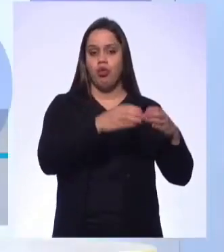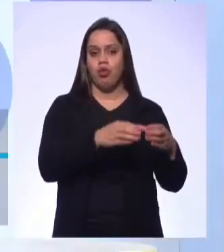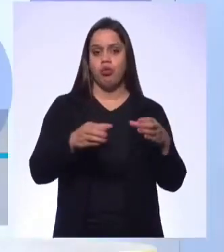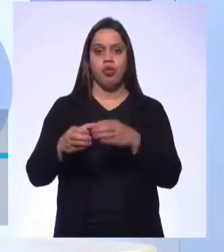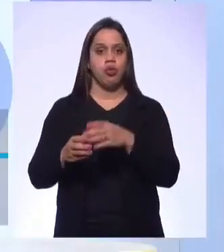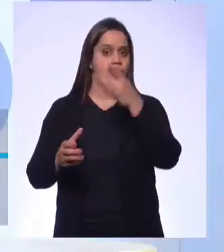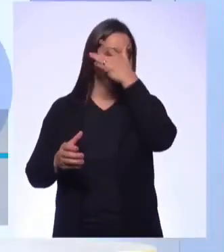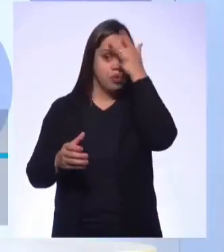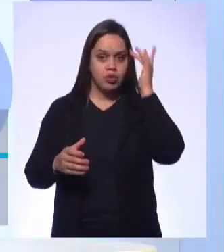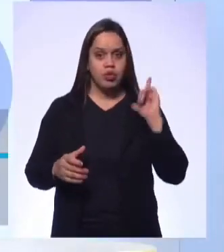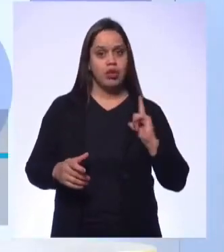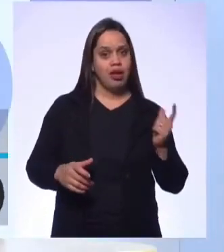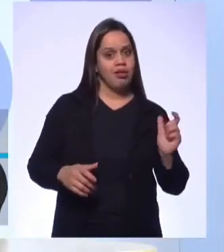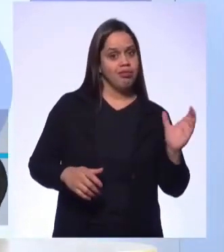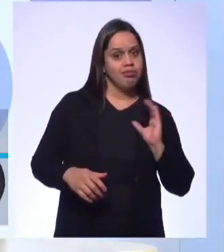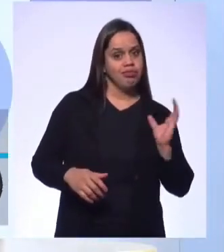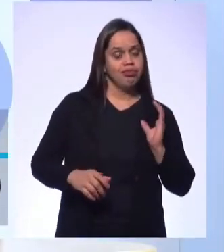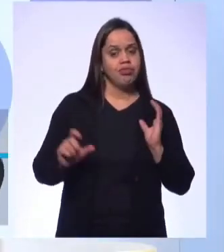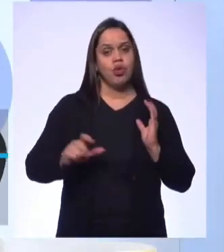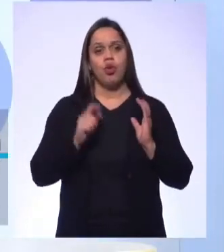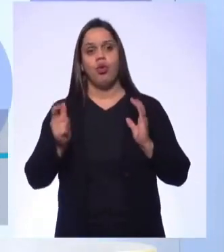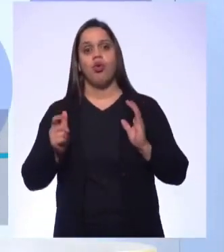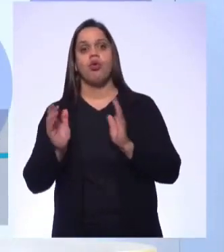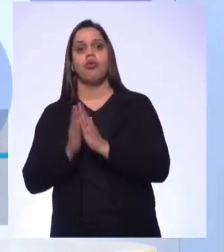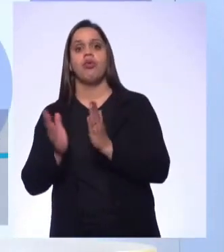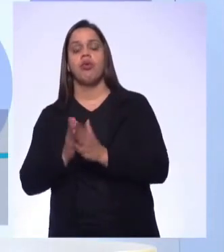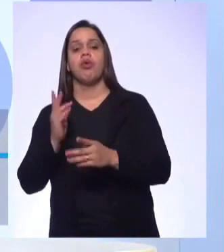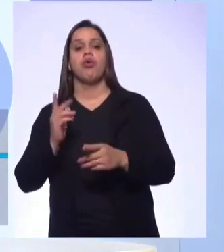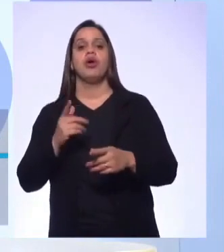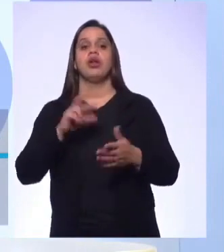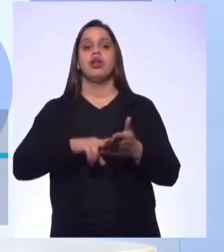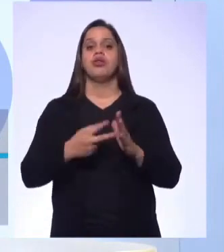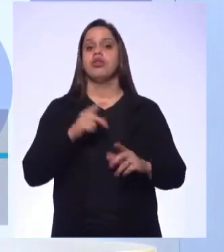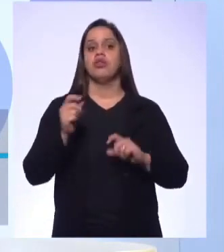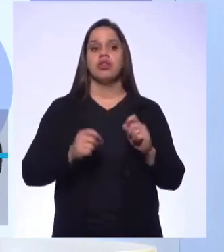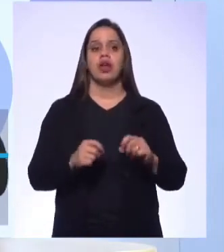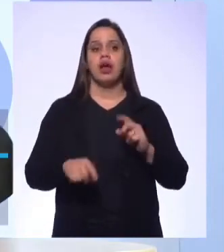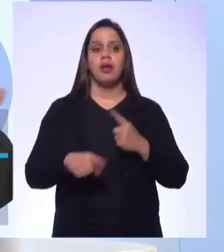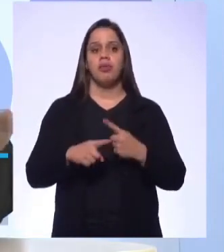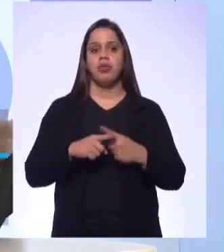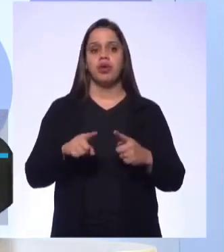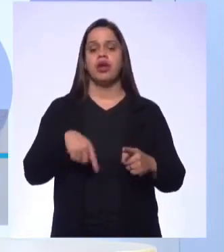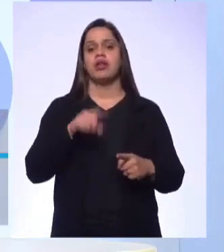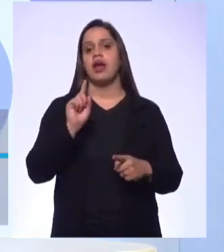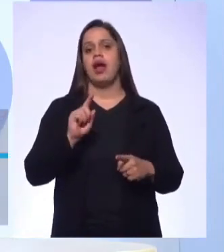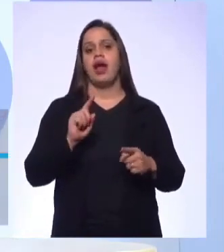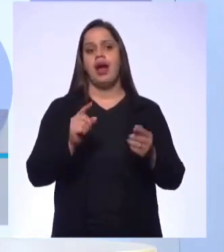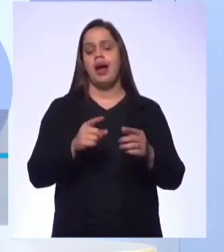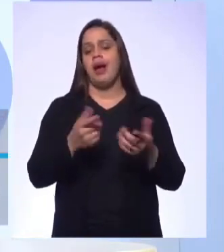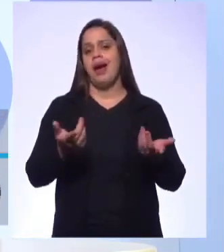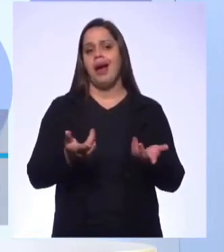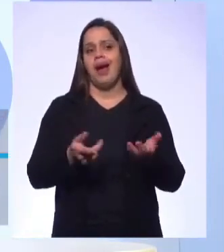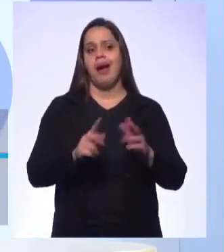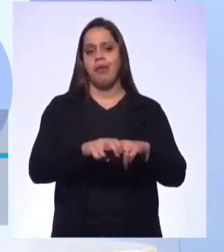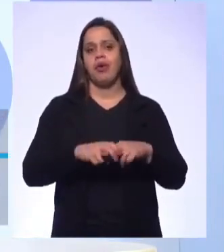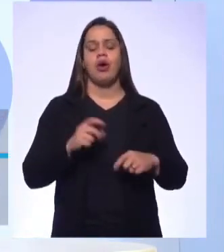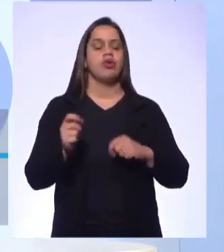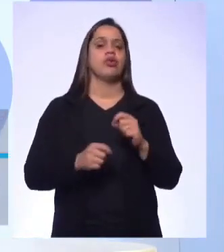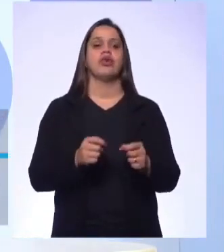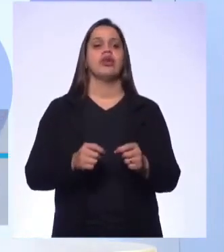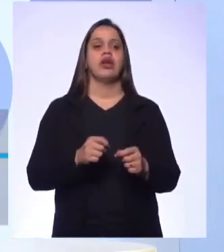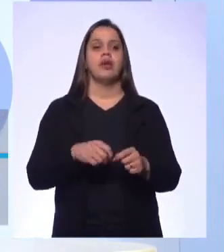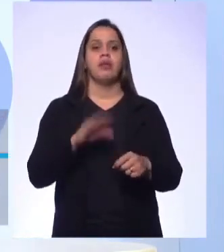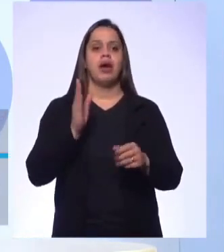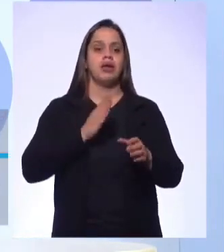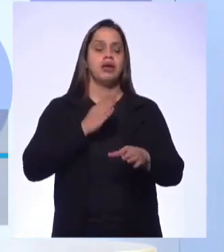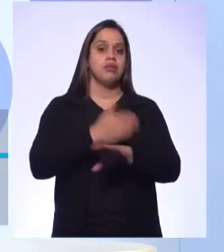dizer isso que eu quis falar que, porque é popular, tem mais sujeira, porque o que é popular as